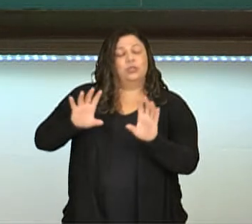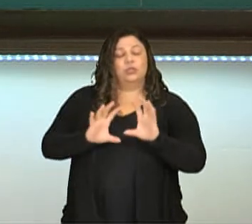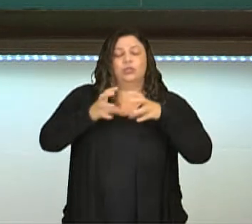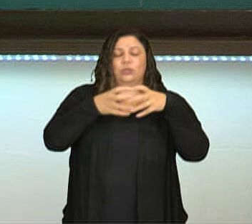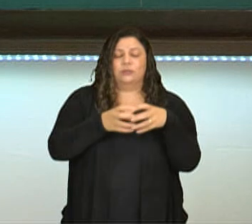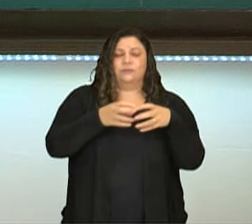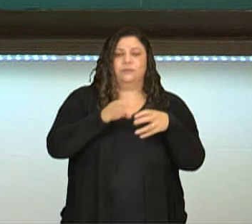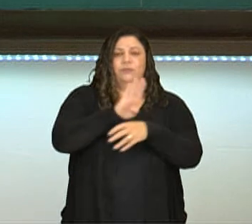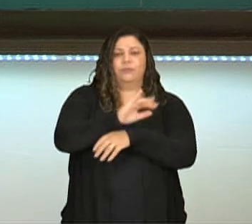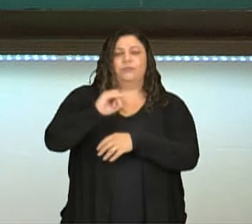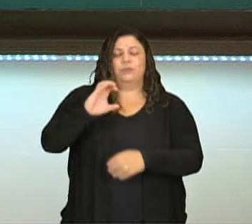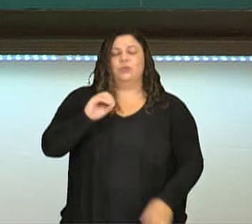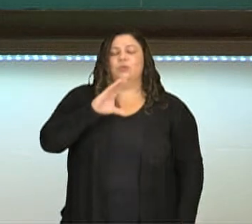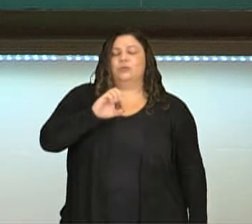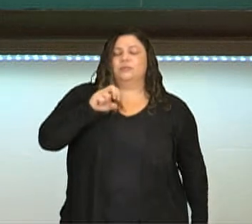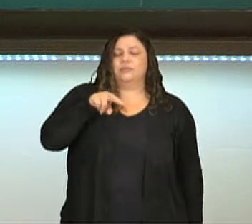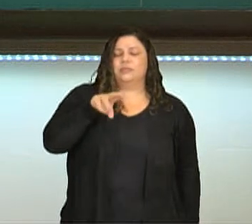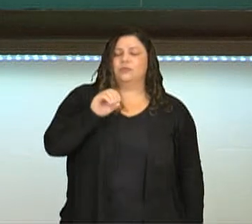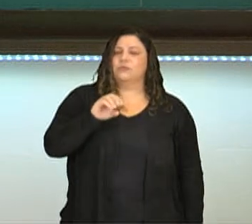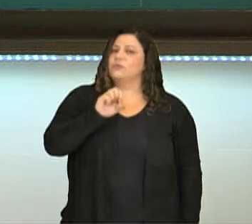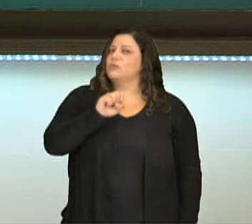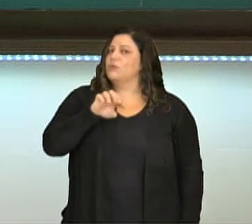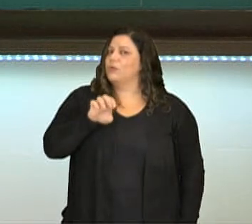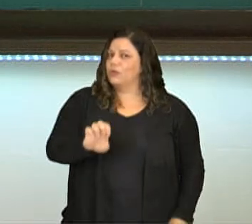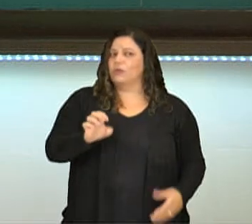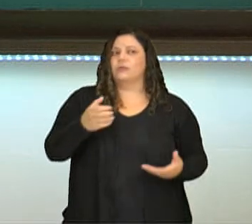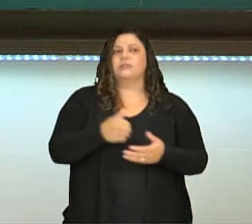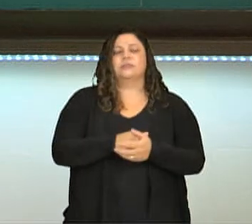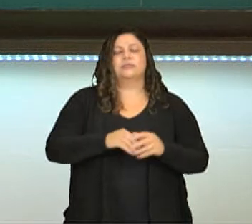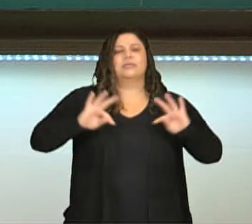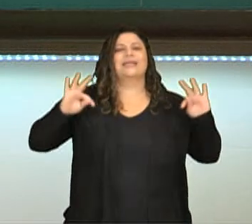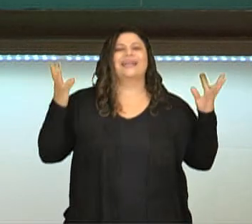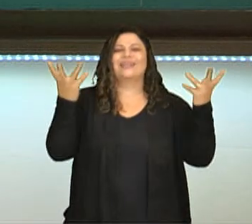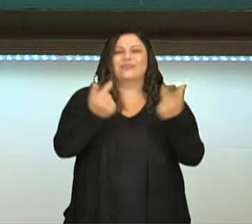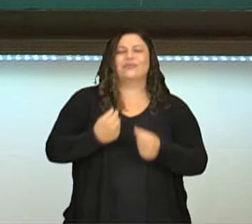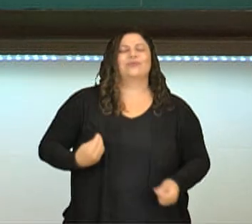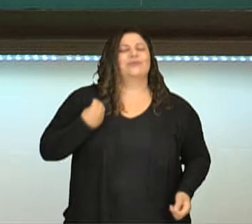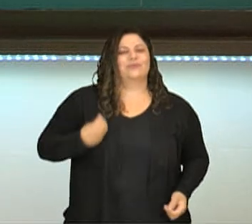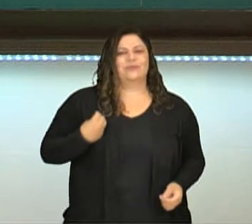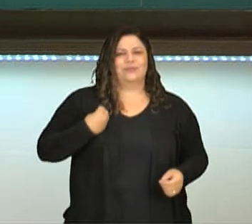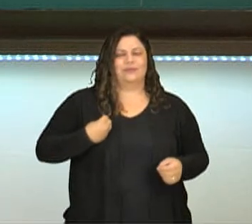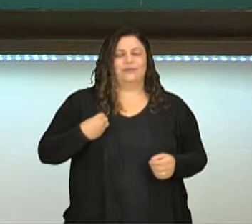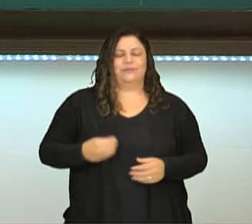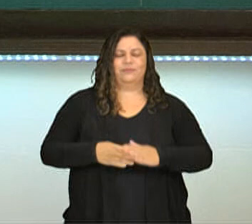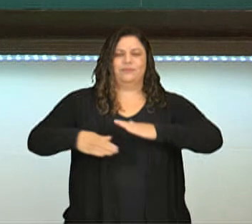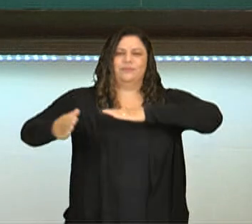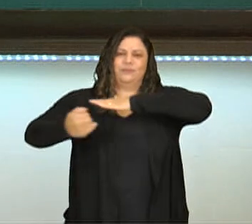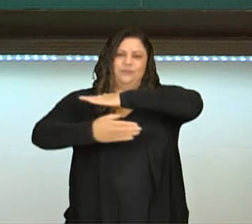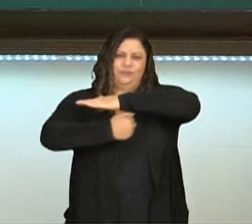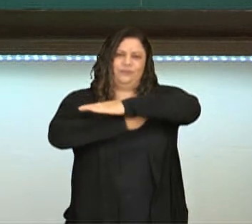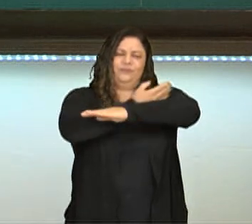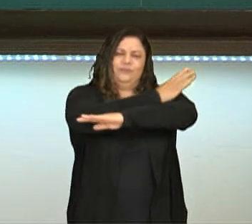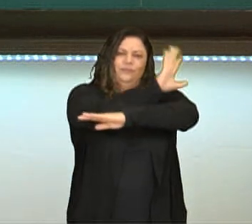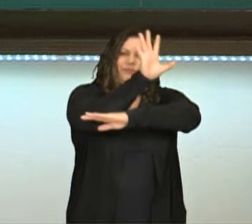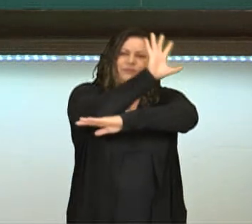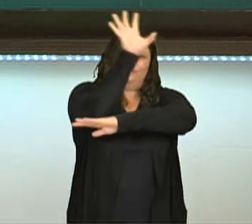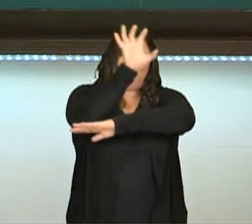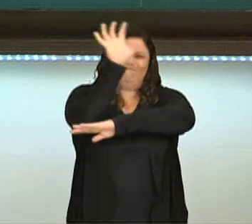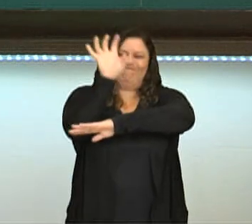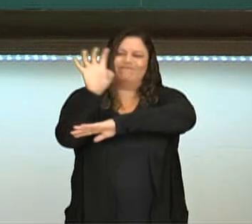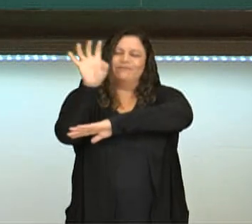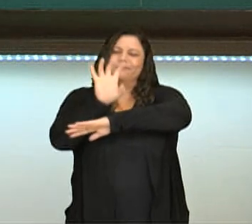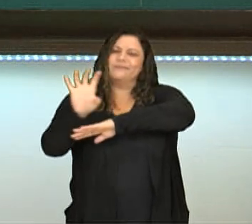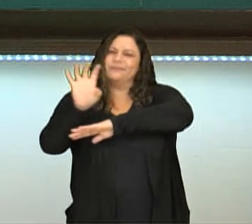de biocenose ou biota, que são todos os seres vivos que habitam um ecossistema, sejam eles visíveis ou não. Quando